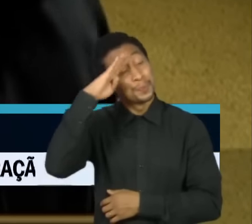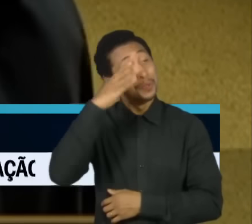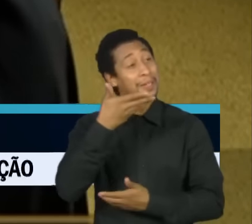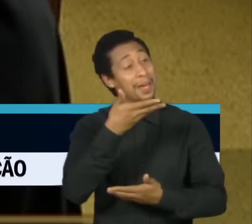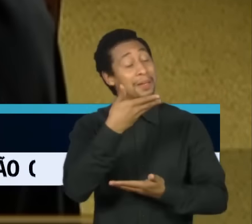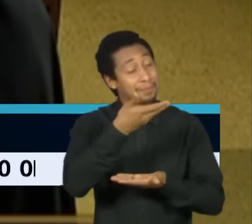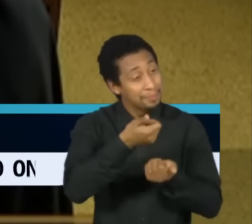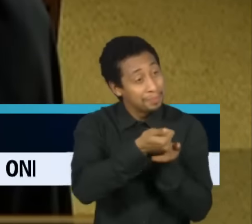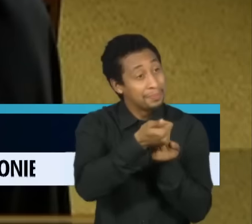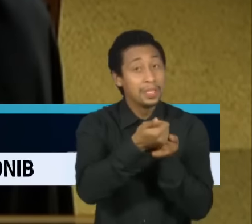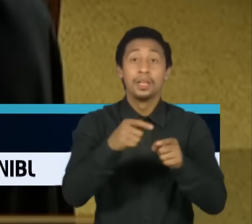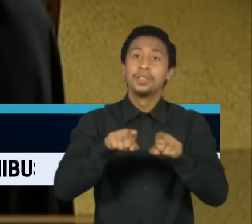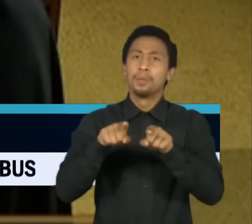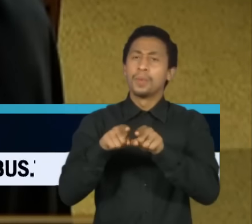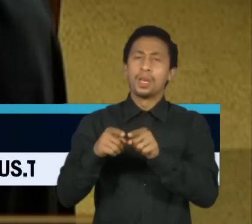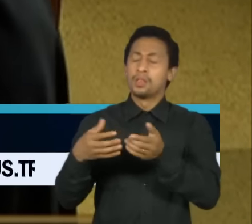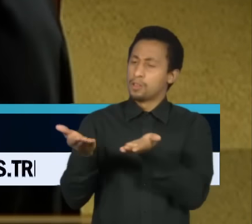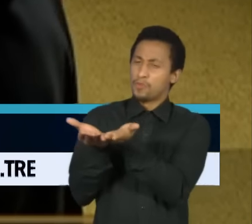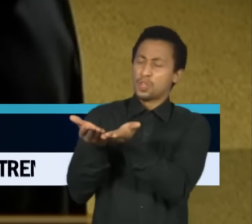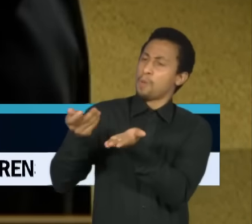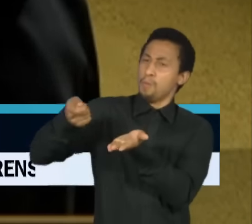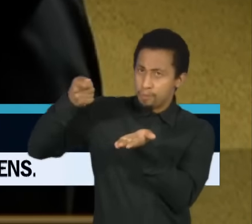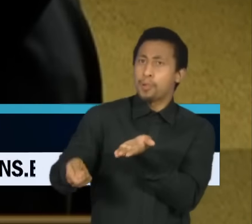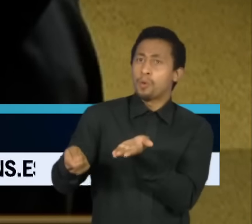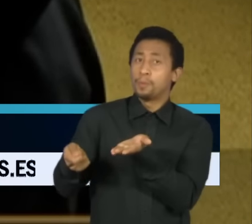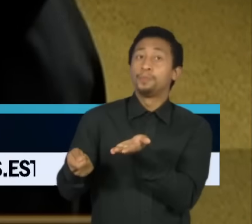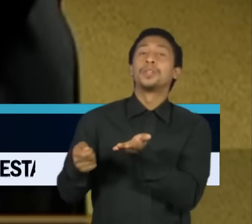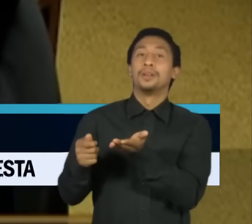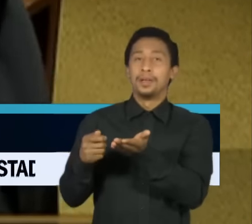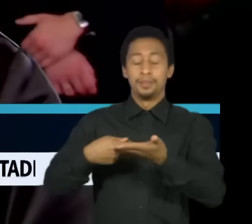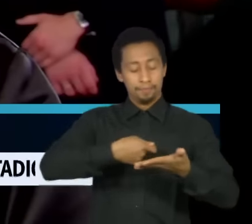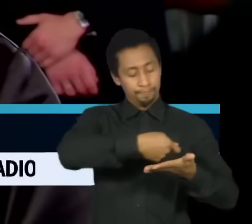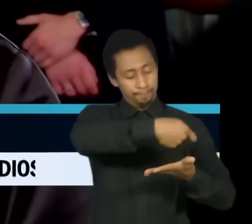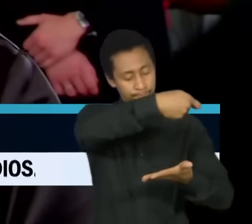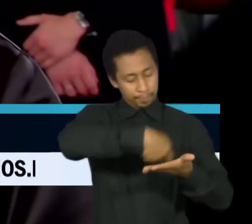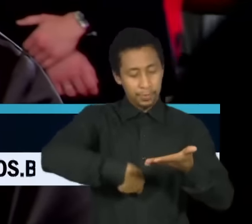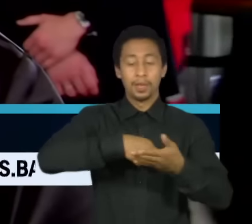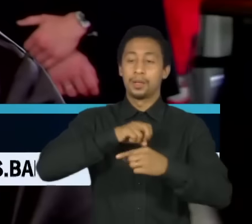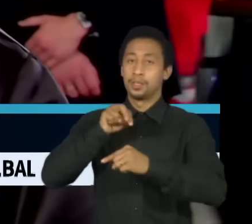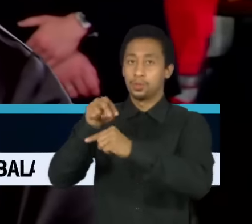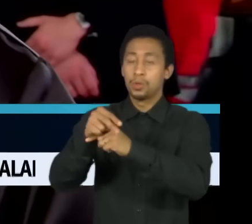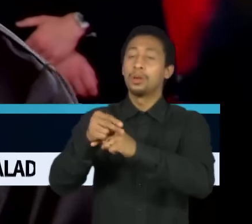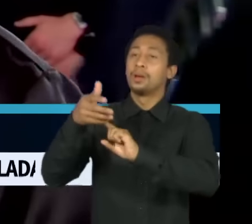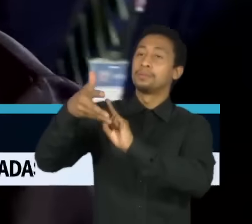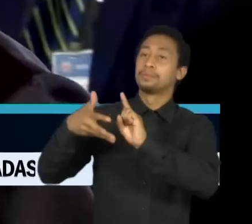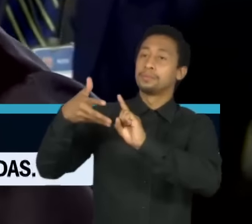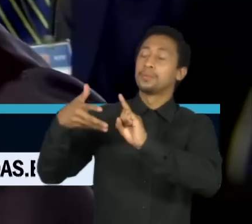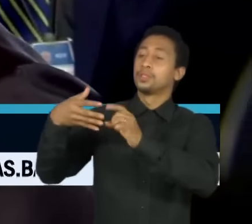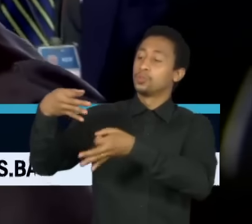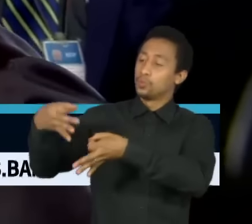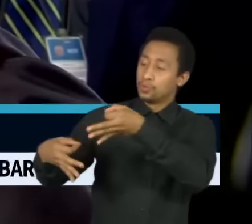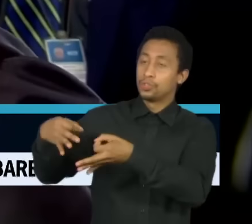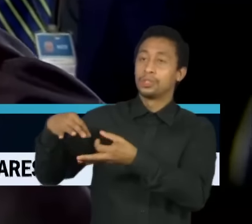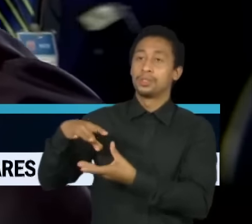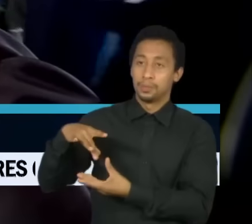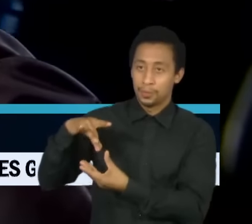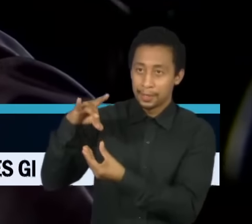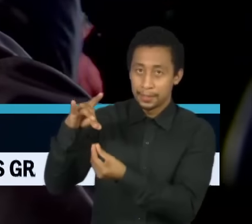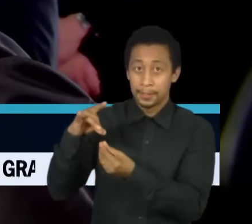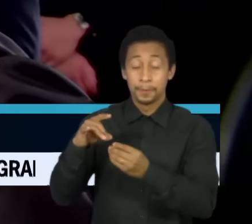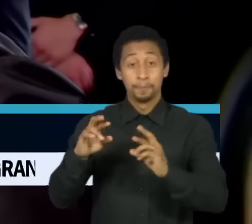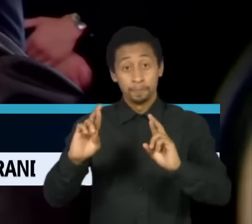ser terrivelmente evangélico. Depois de empossado, fez uma defesa da justiça e da democracia. Eu espero poder contribuir com